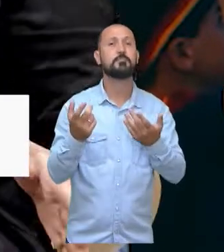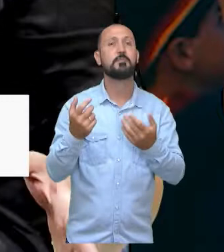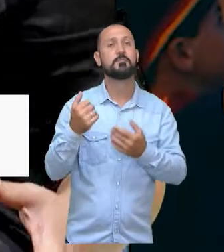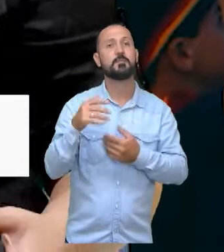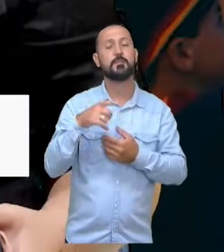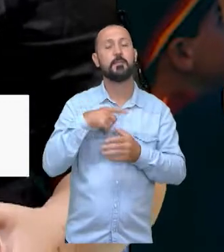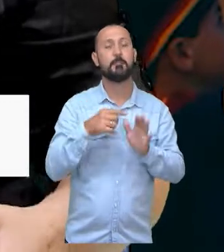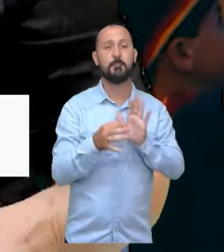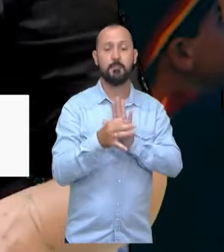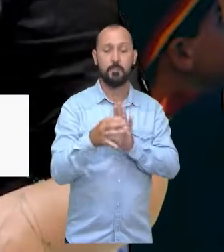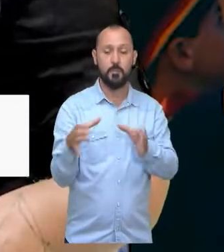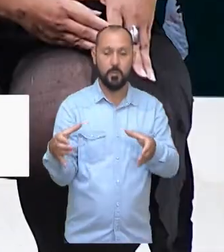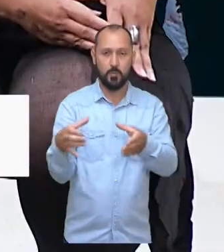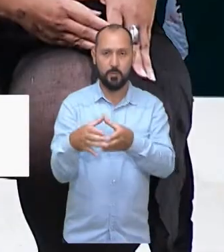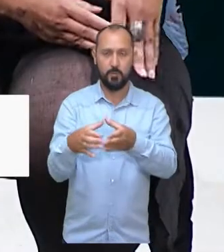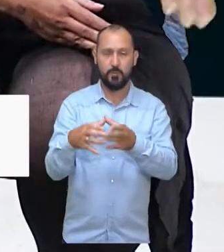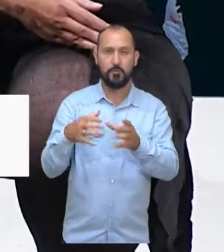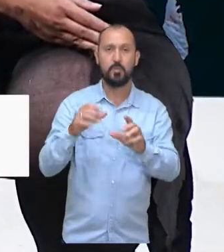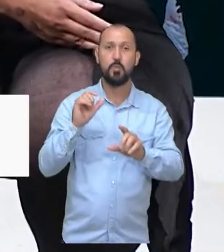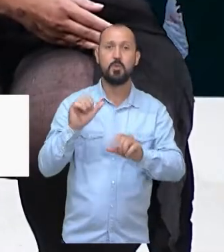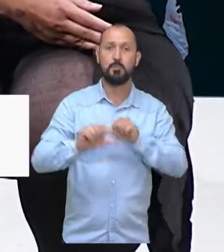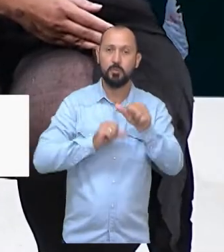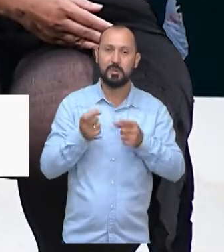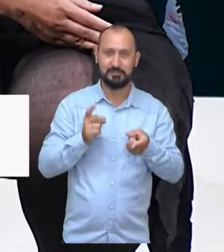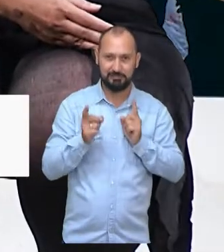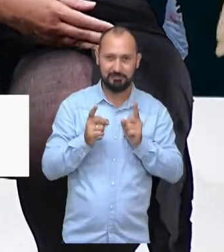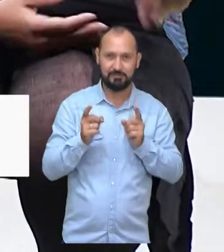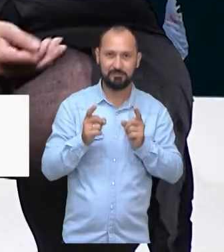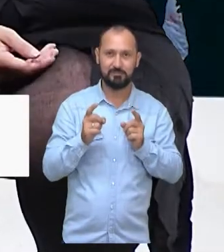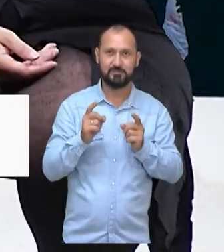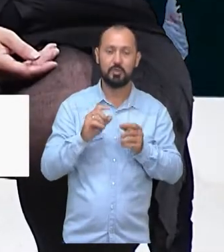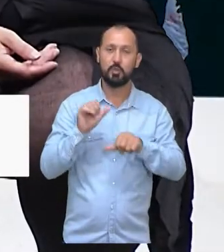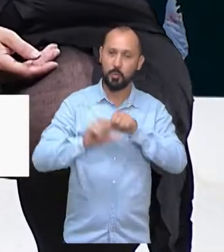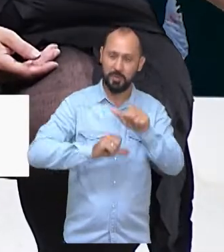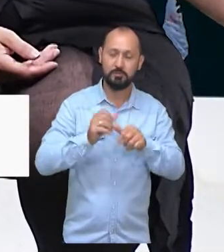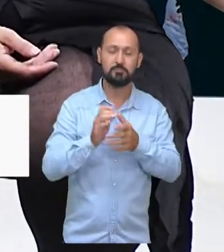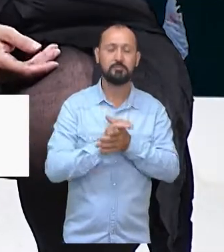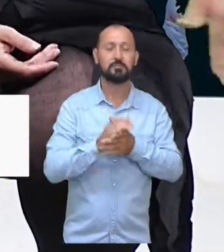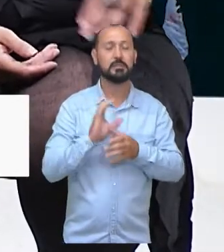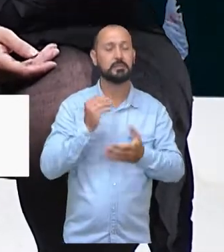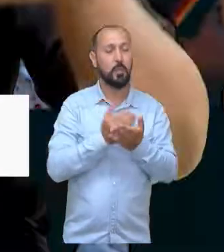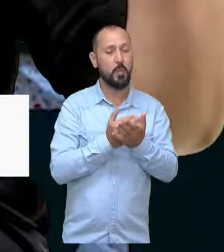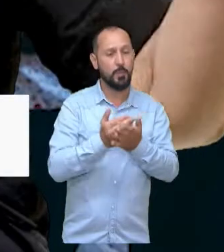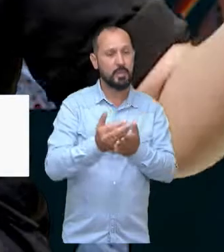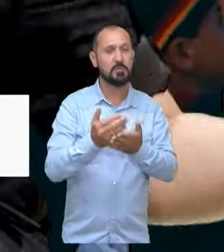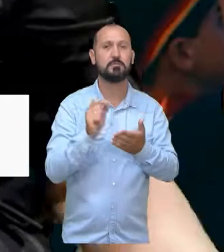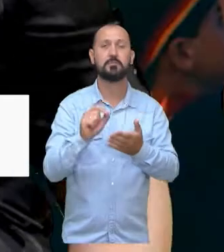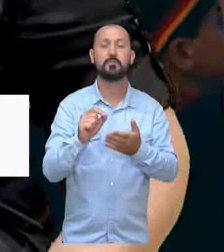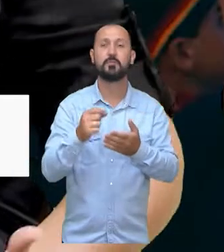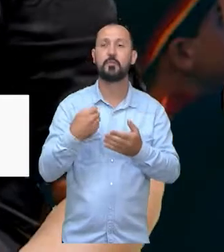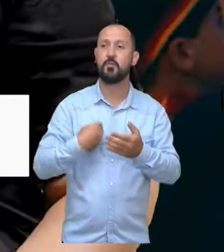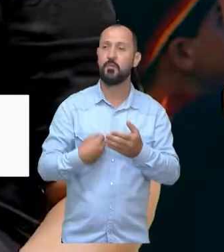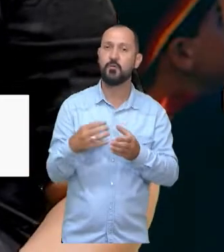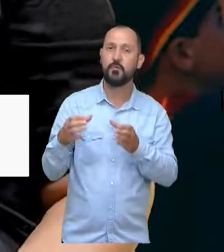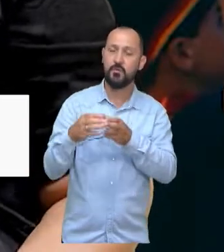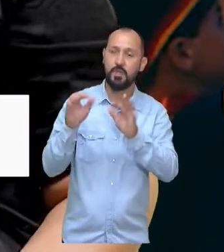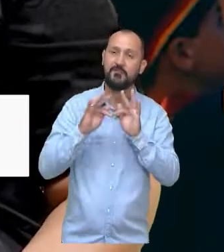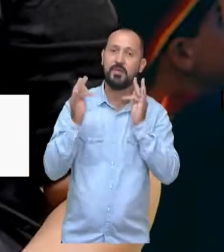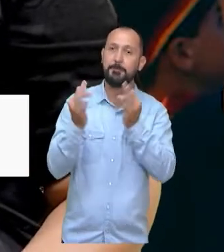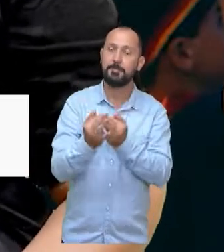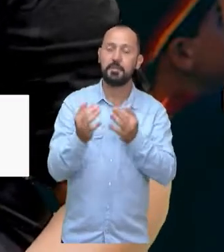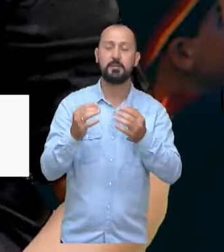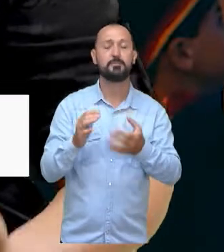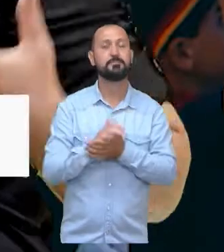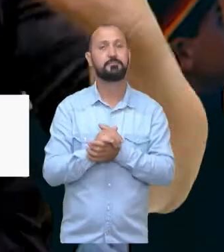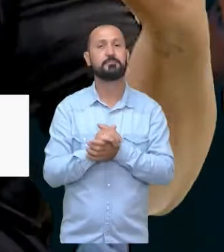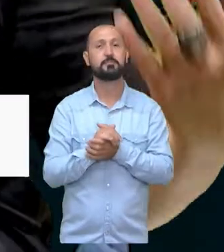a gente já tem uma série de ciclos que são quebrados desde o início. O convívio familiar, consequentemente a questão